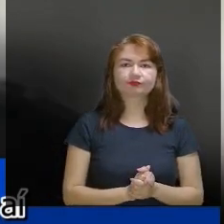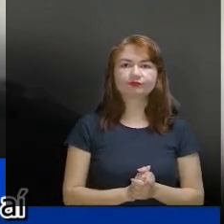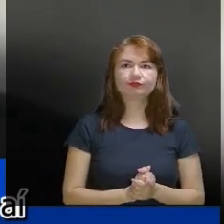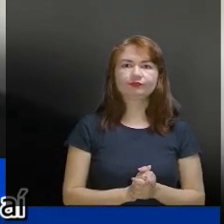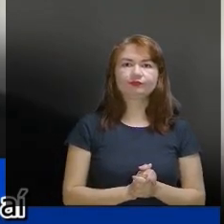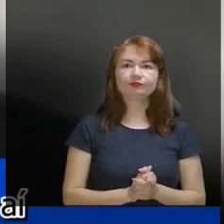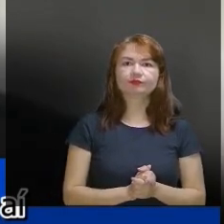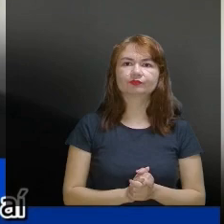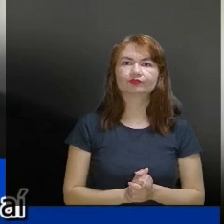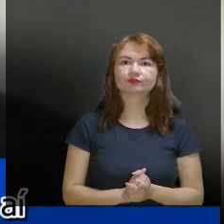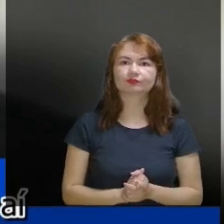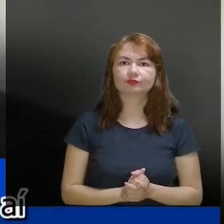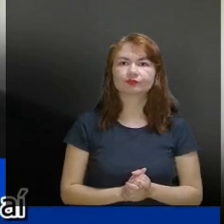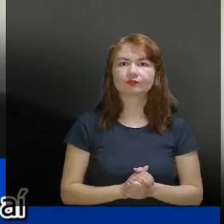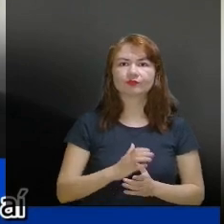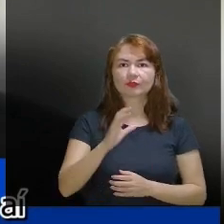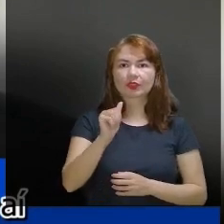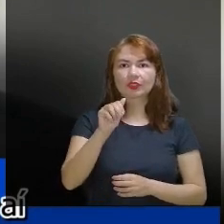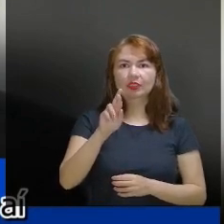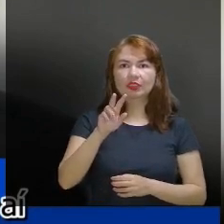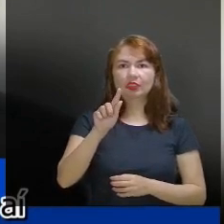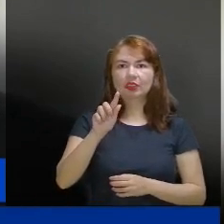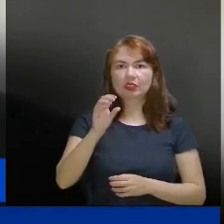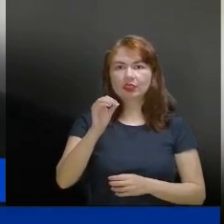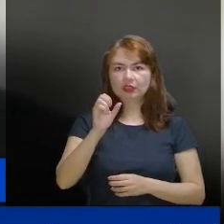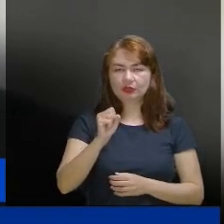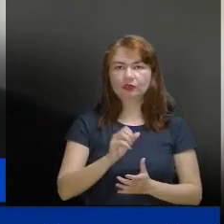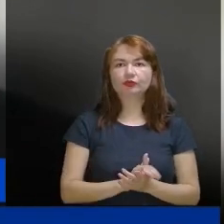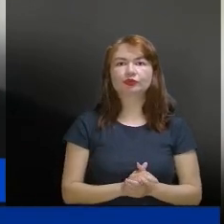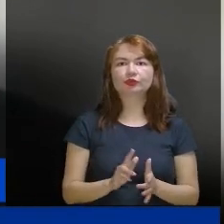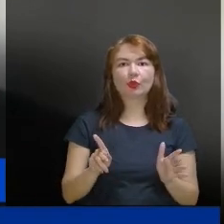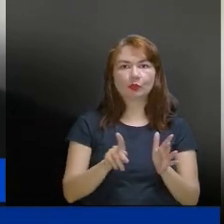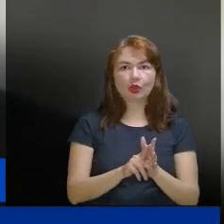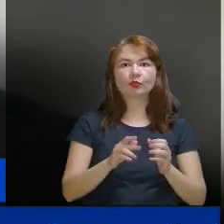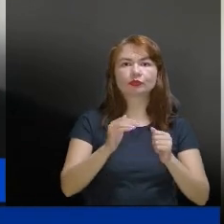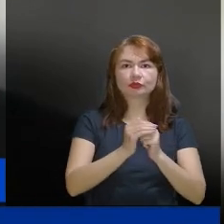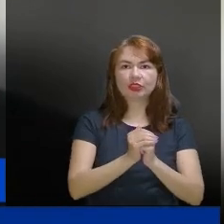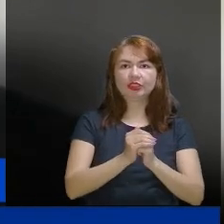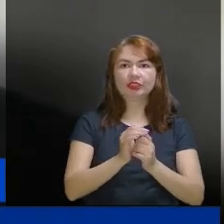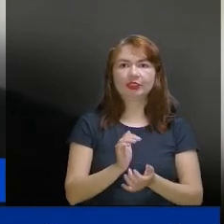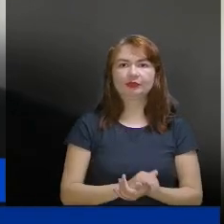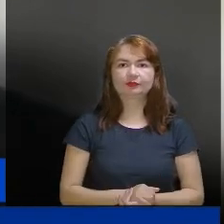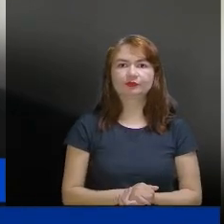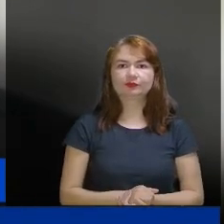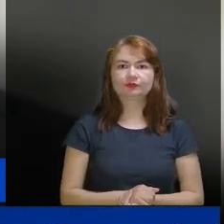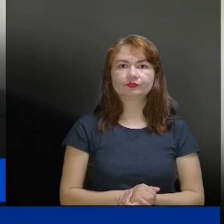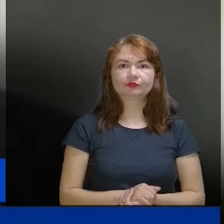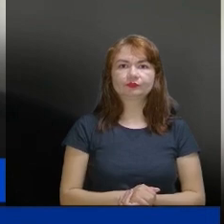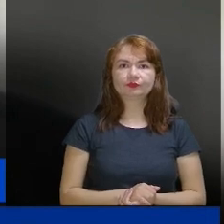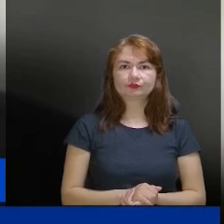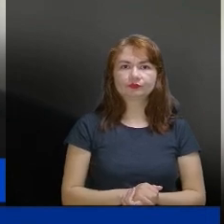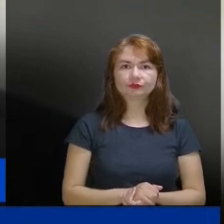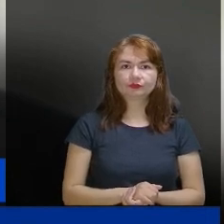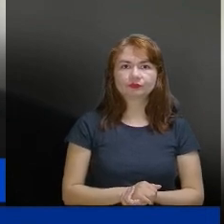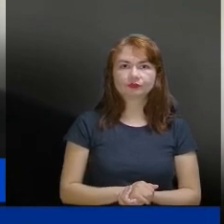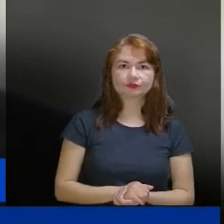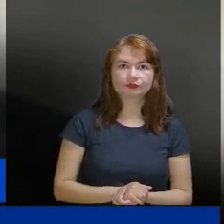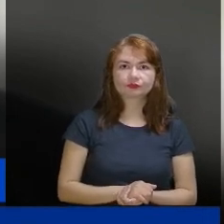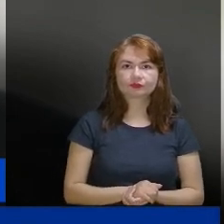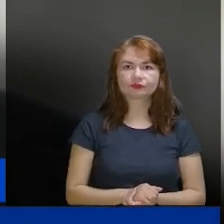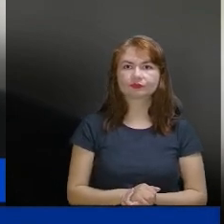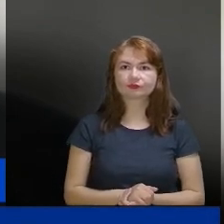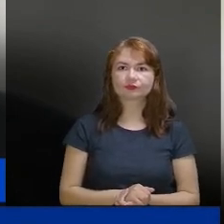os cargos os cargos de comissão dentro do TRE. Então, senhor presidente, louvando, tá,